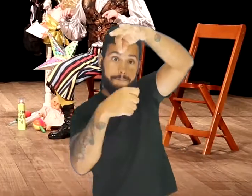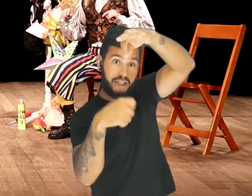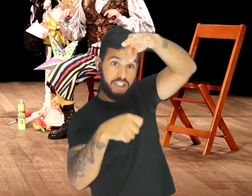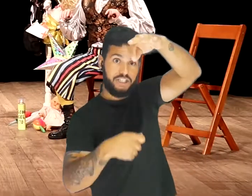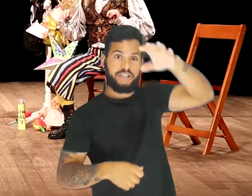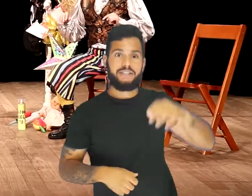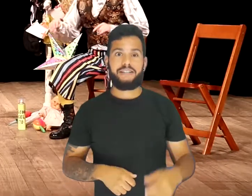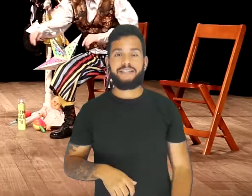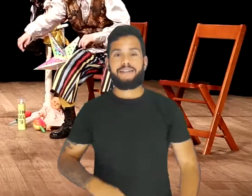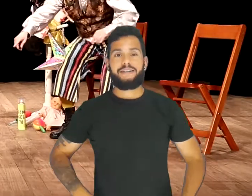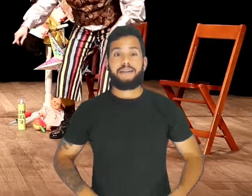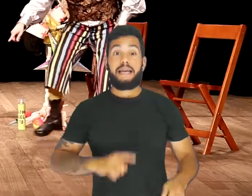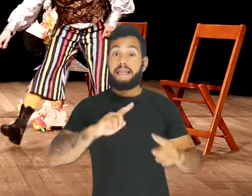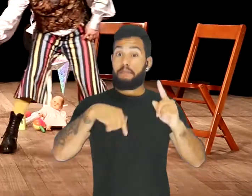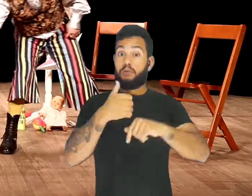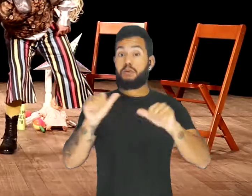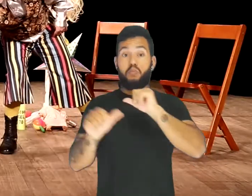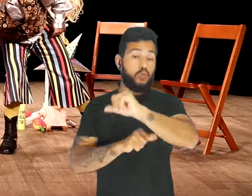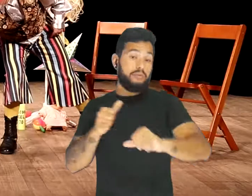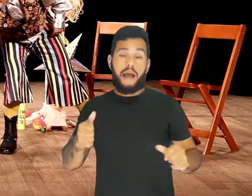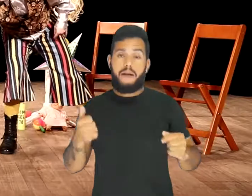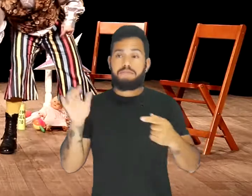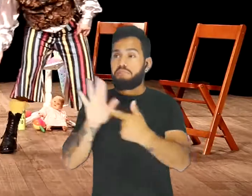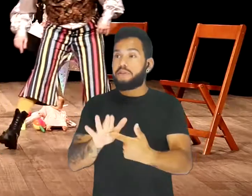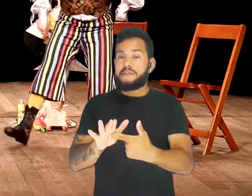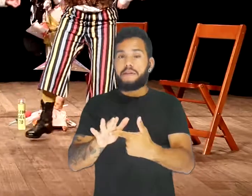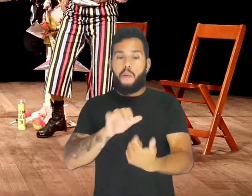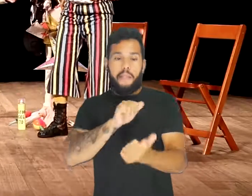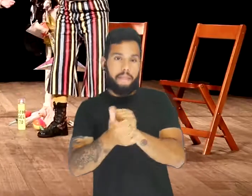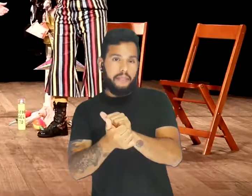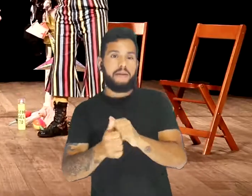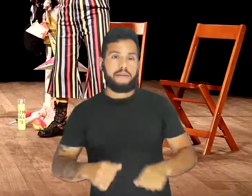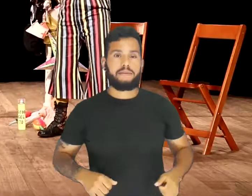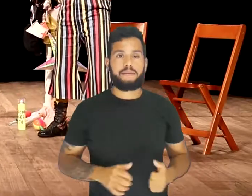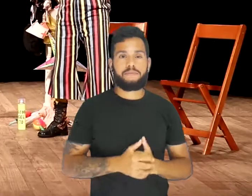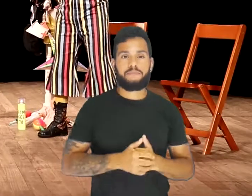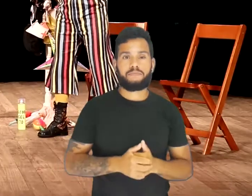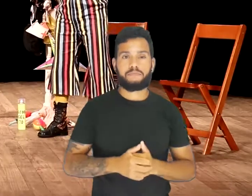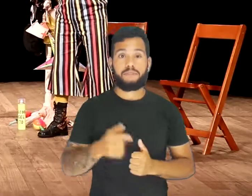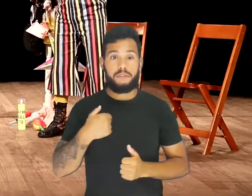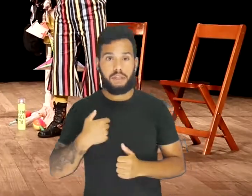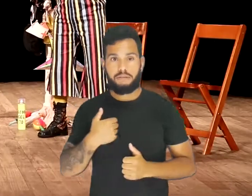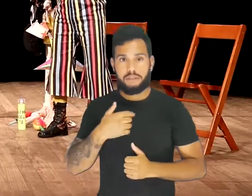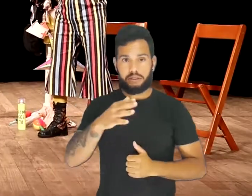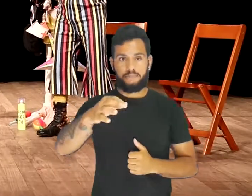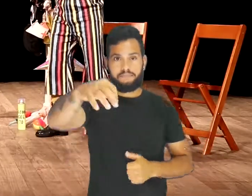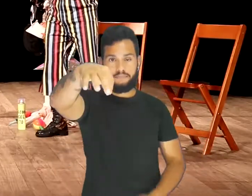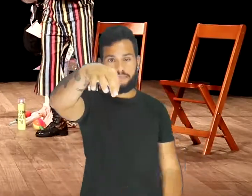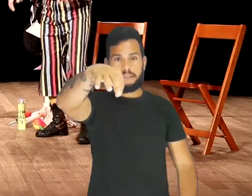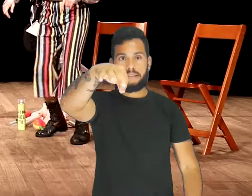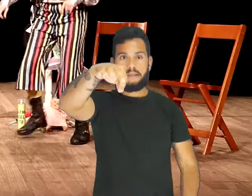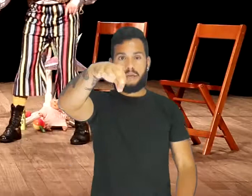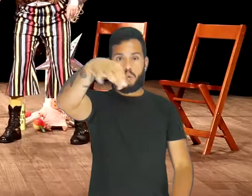fala a palavra. Tá. Tá. Coloca aqui o sino, então. Ó. E depois tem a outra que a gente pode brincar de fazer cenas de improvisação. Tá, tá, pode ser, pode ser.